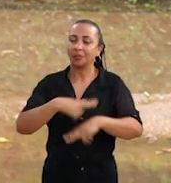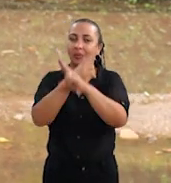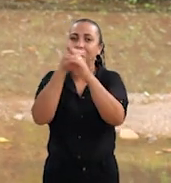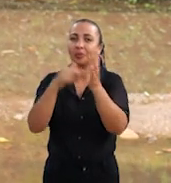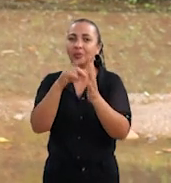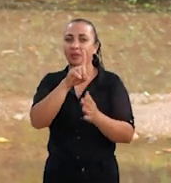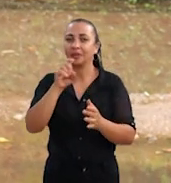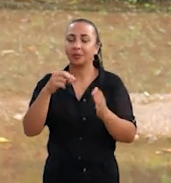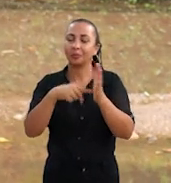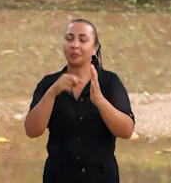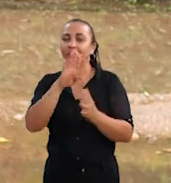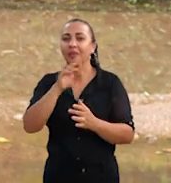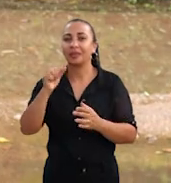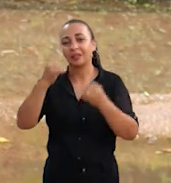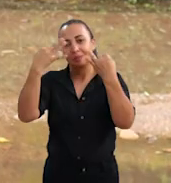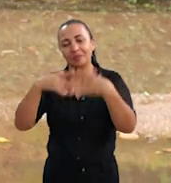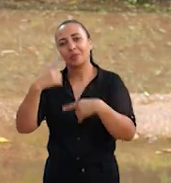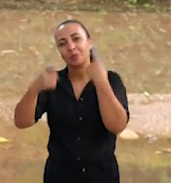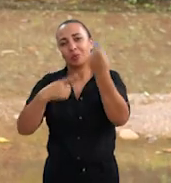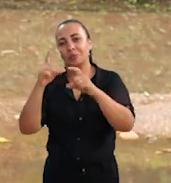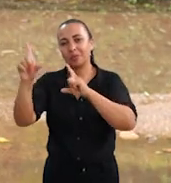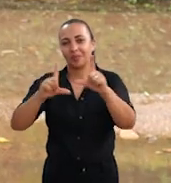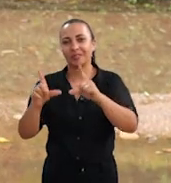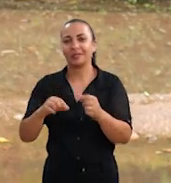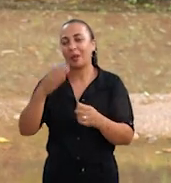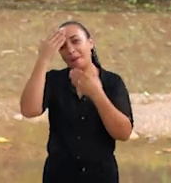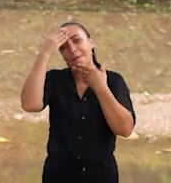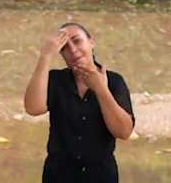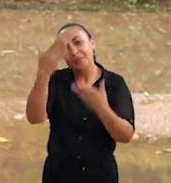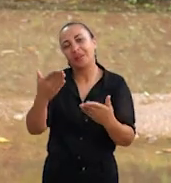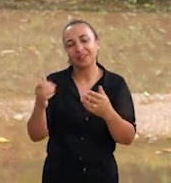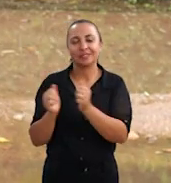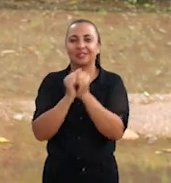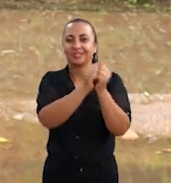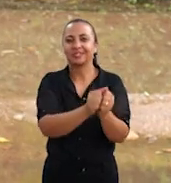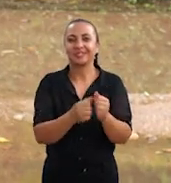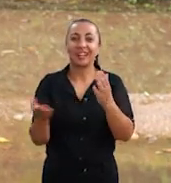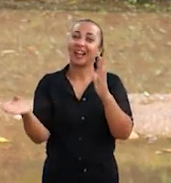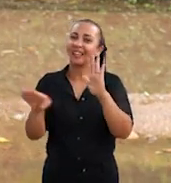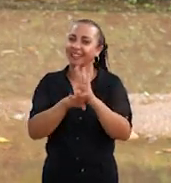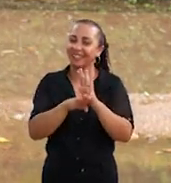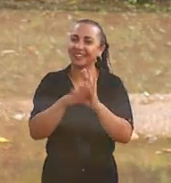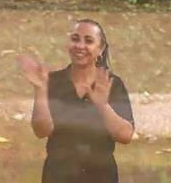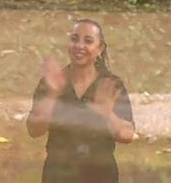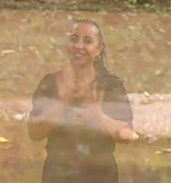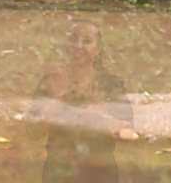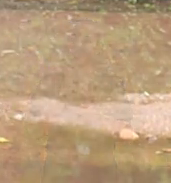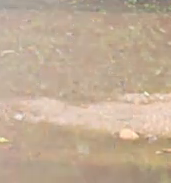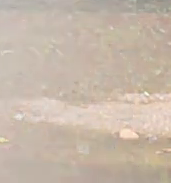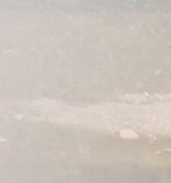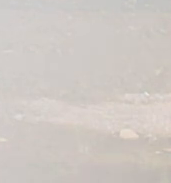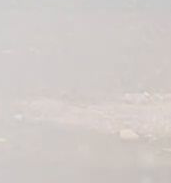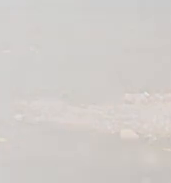univerciencia@uesb.edu.br, que a gente explica por aqui em um próximo programa. Muito obrigado pela companhia, até a próxima e tchau, tchau!